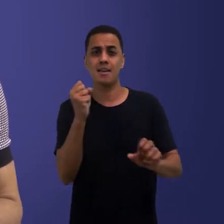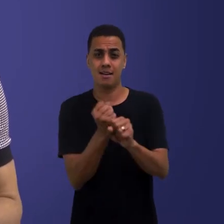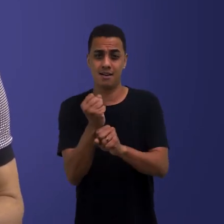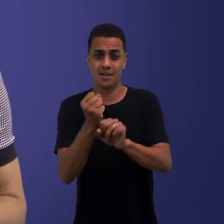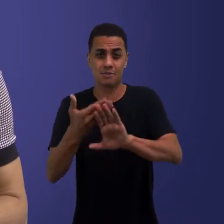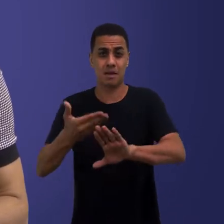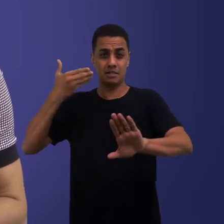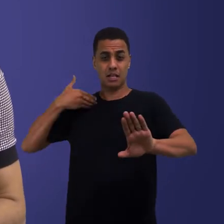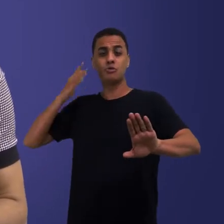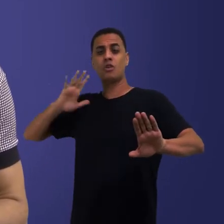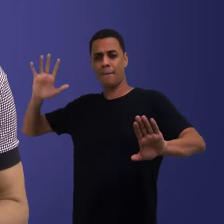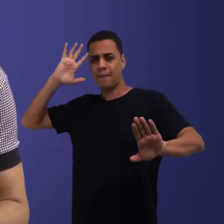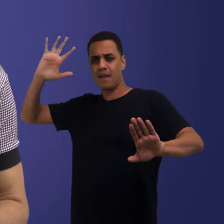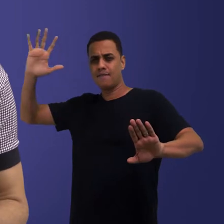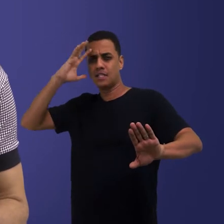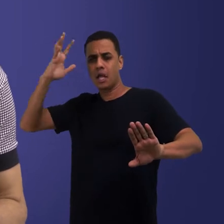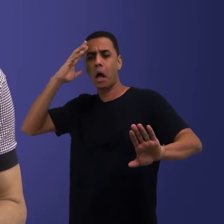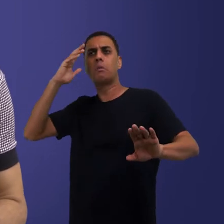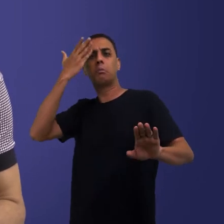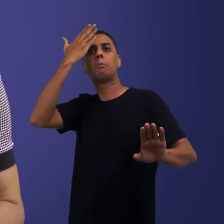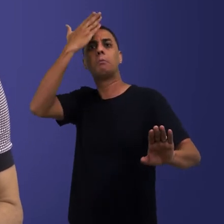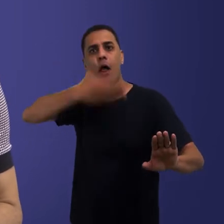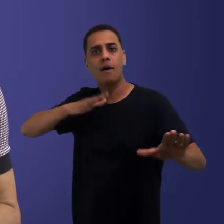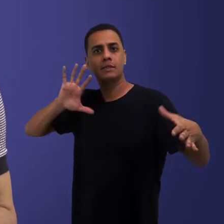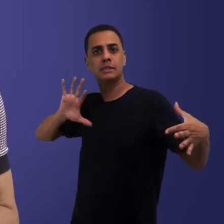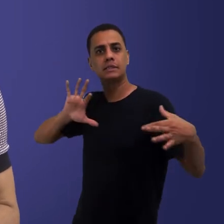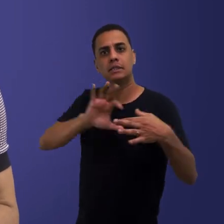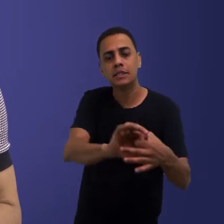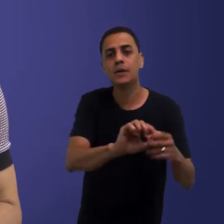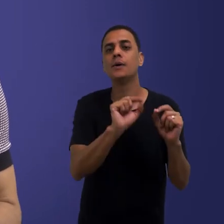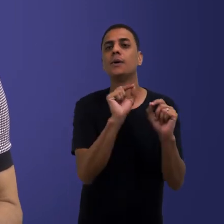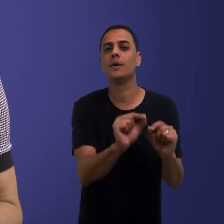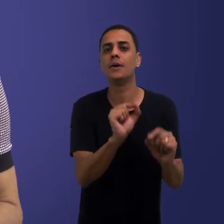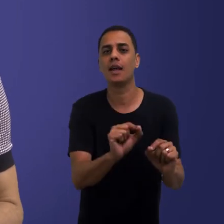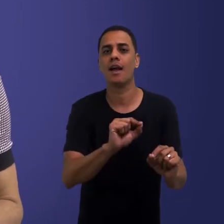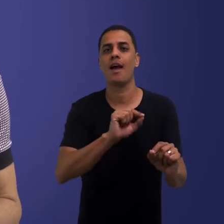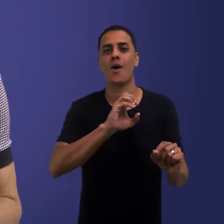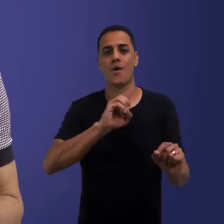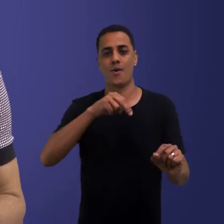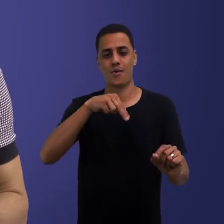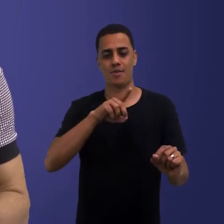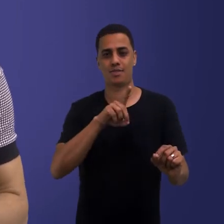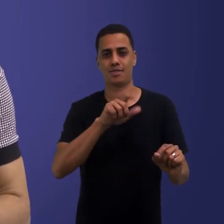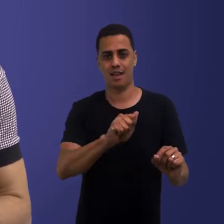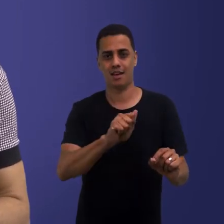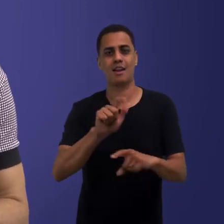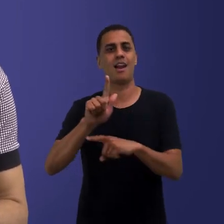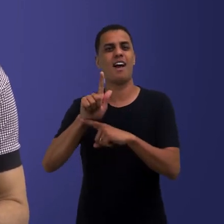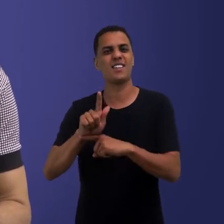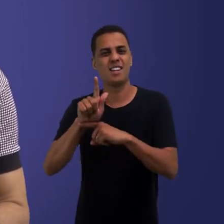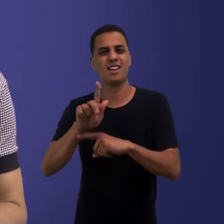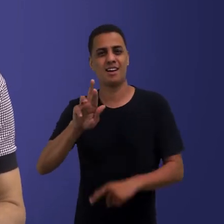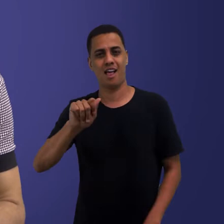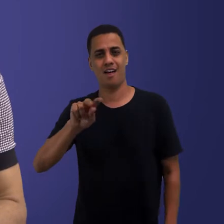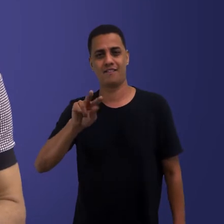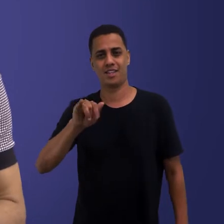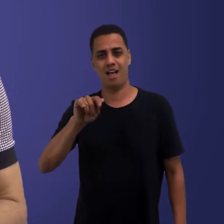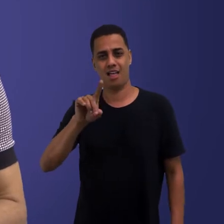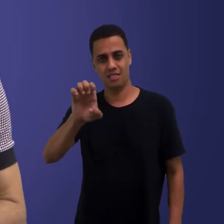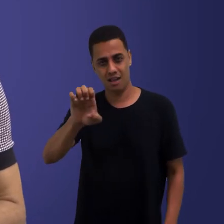anos após sua previsão teórica, o mundo acompanhou entusiasmado a histórica detecção de ondas